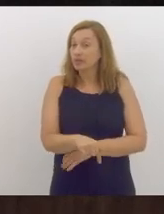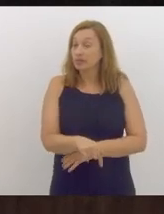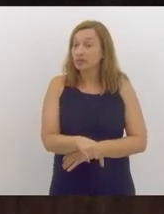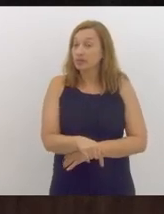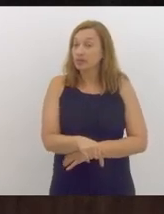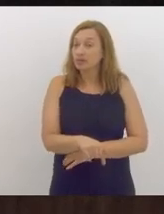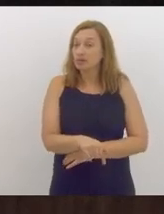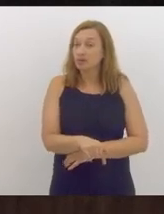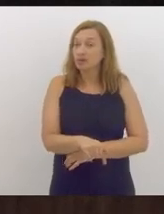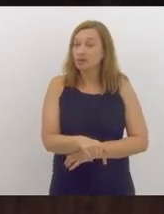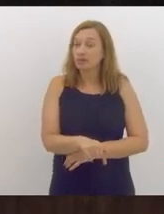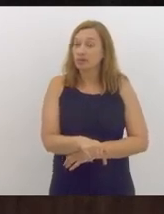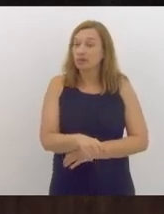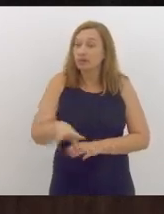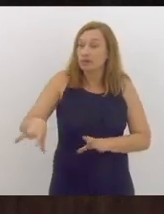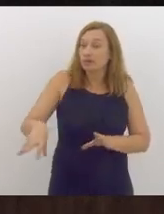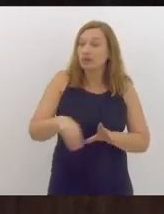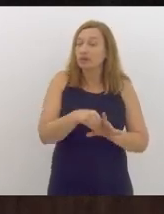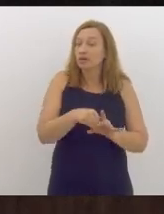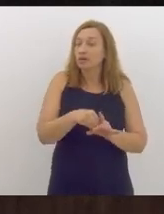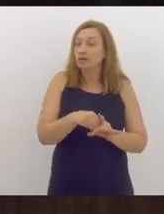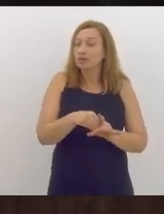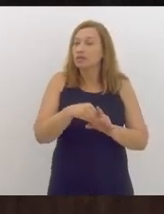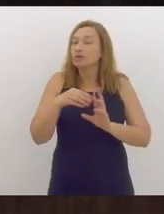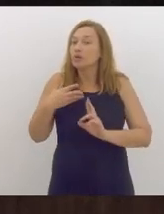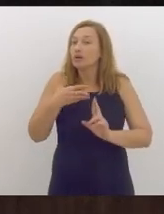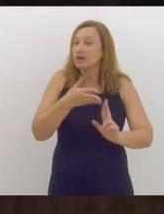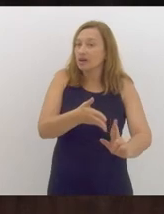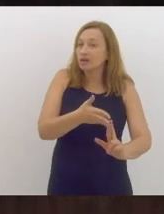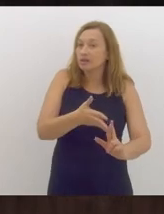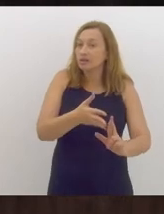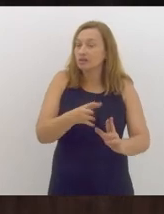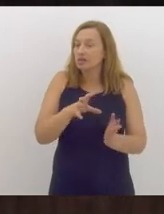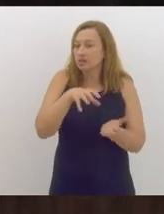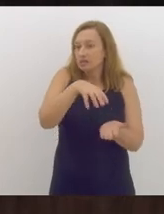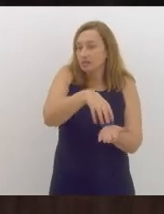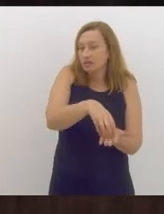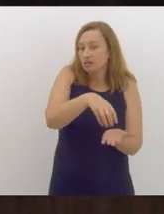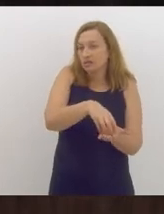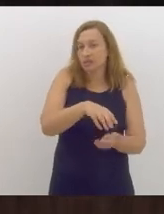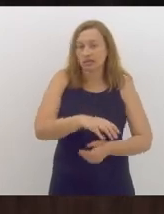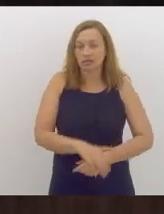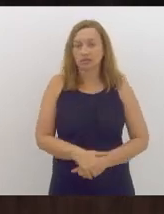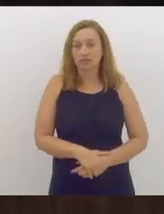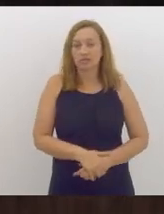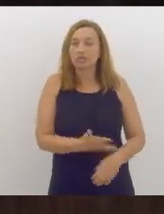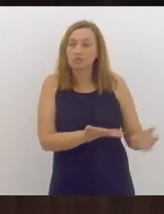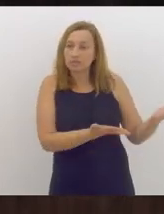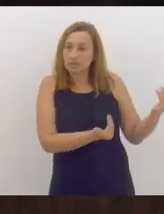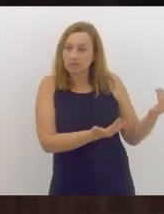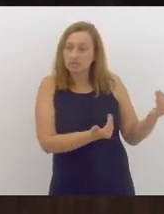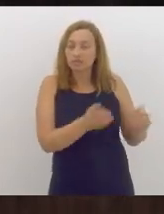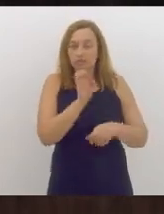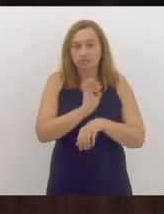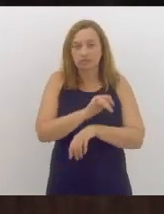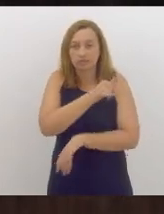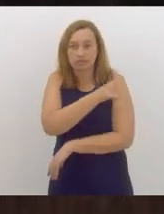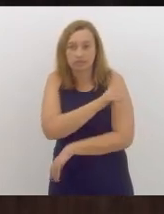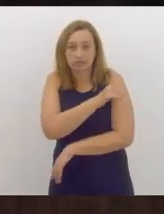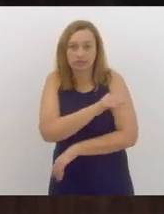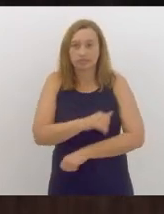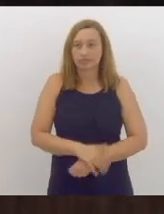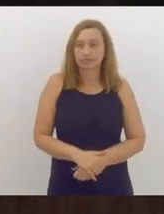uma... implementa, né, uma referência, um centro de referência para a juventude no estado do Rio de